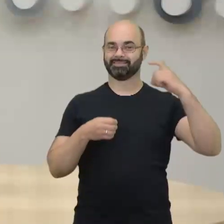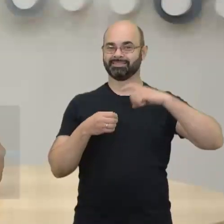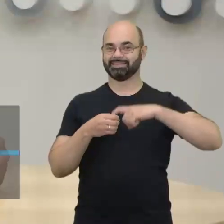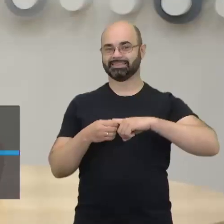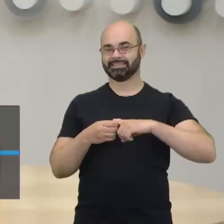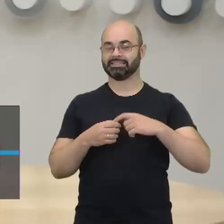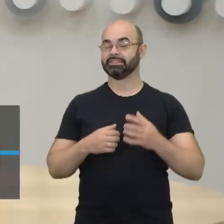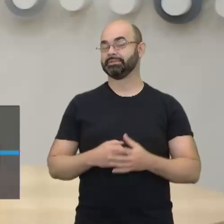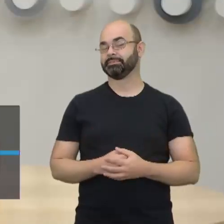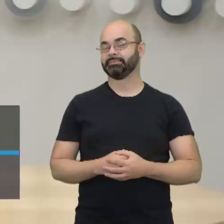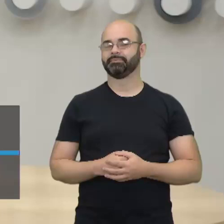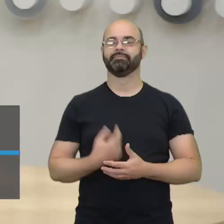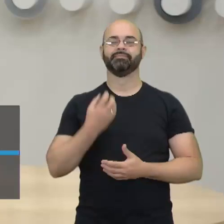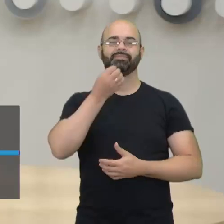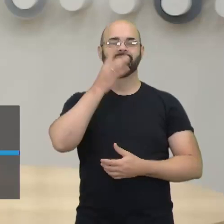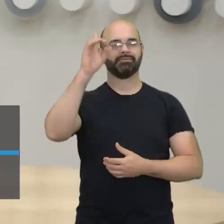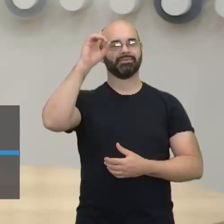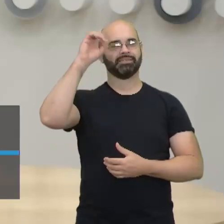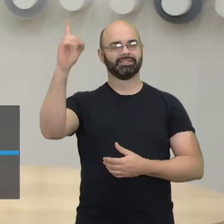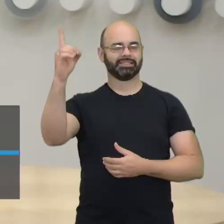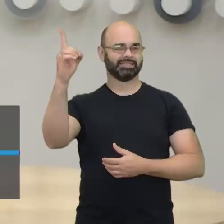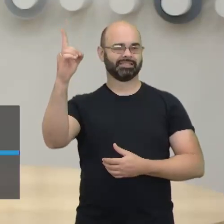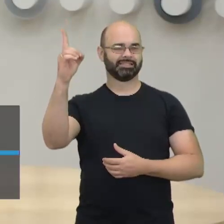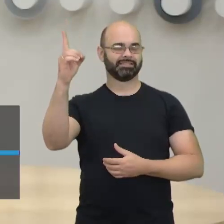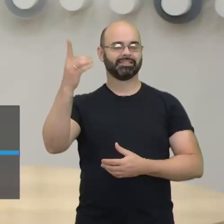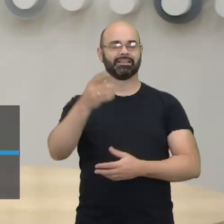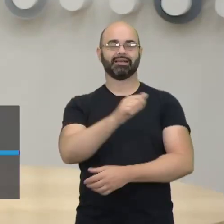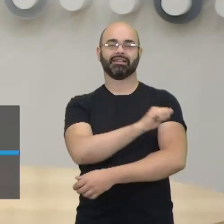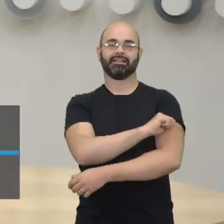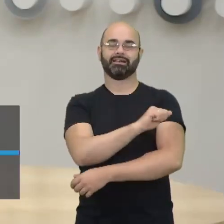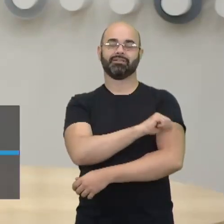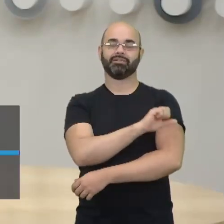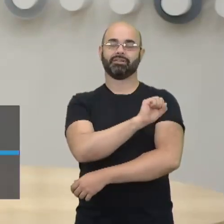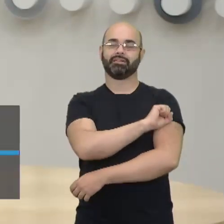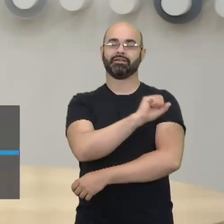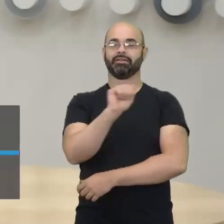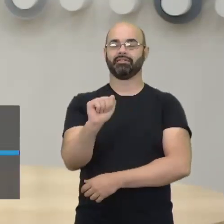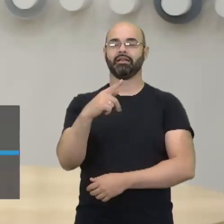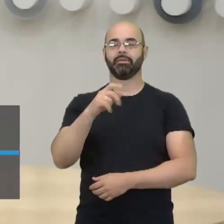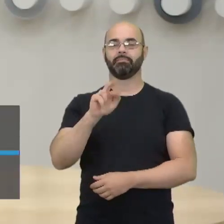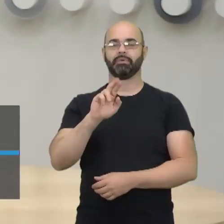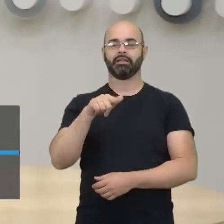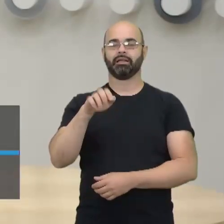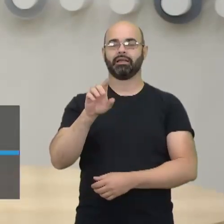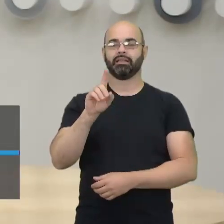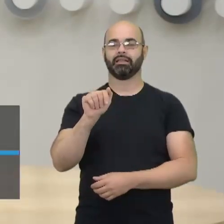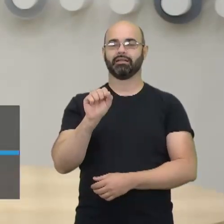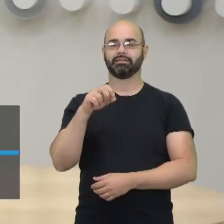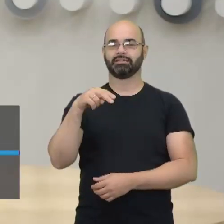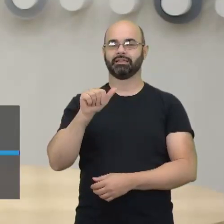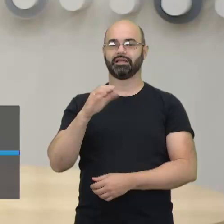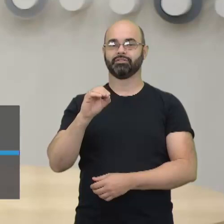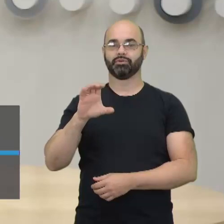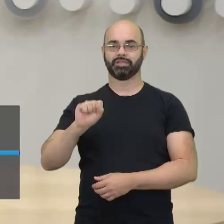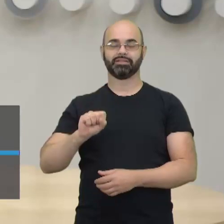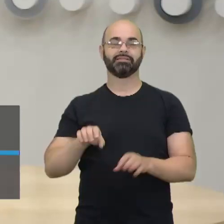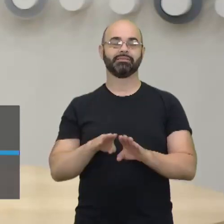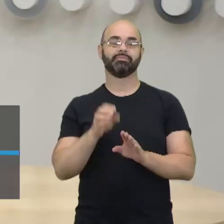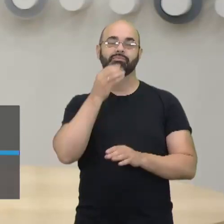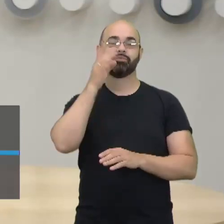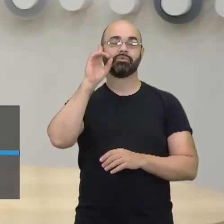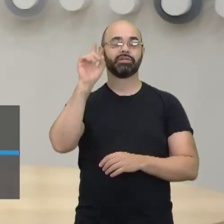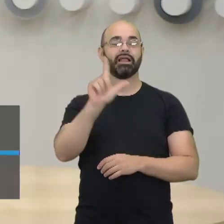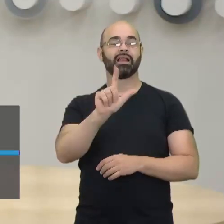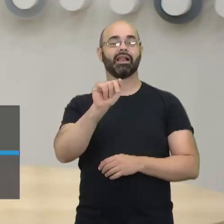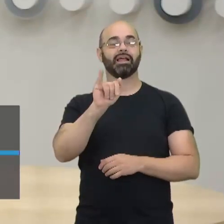Voltamos aí, olha só, já mandando um bom dia para os alunos do 8º A da Escola Estadual Parque das Nações. Também aqui mandando um bom dia para